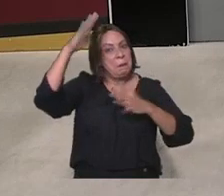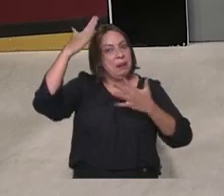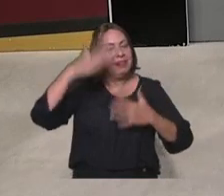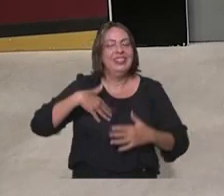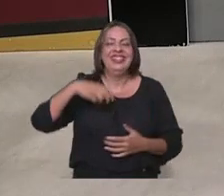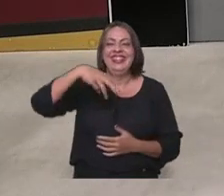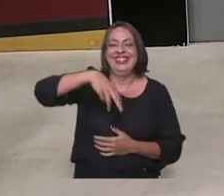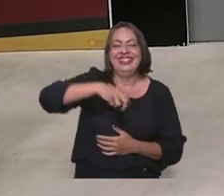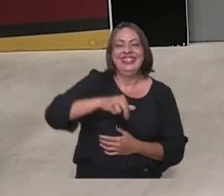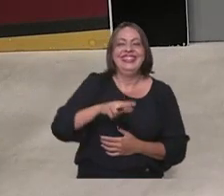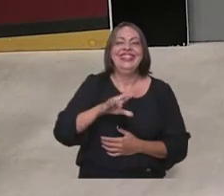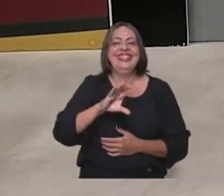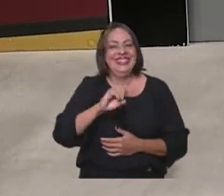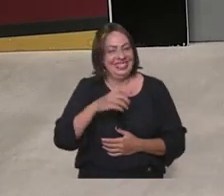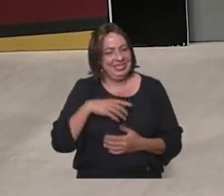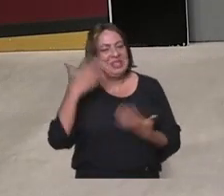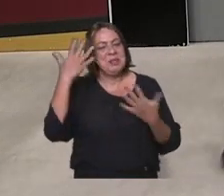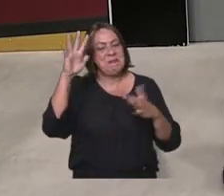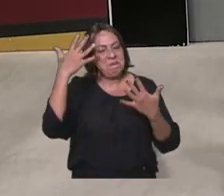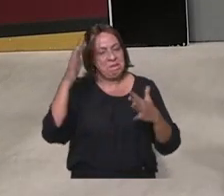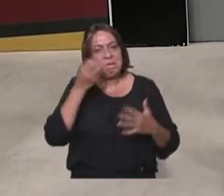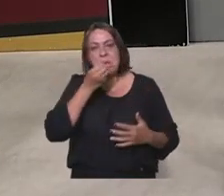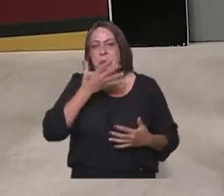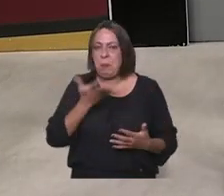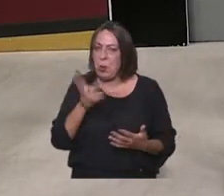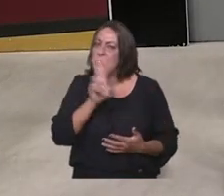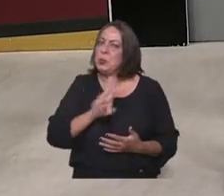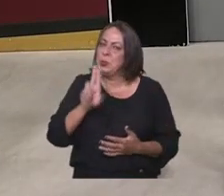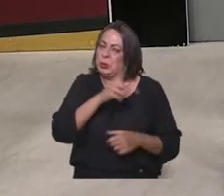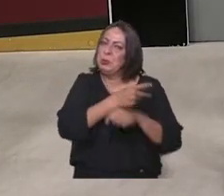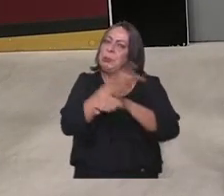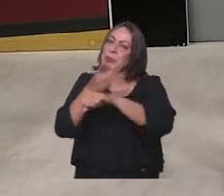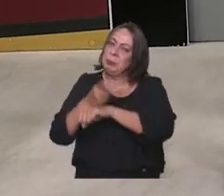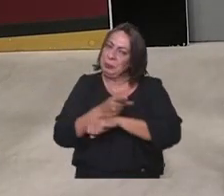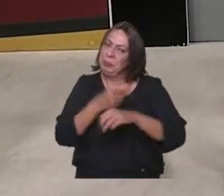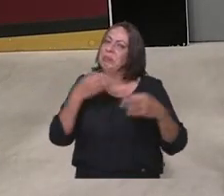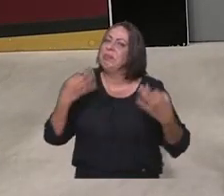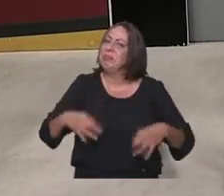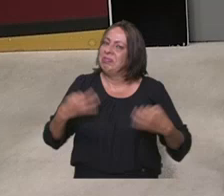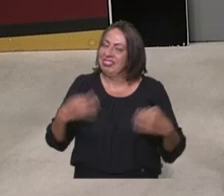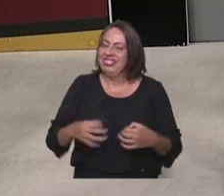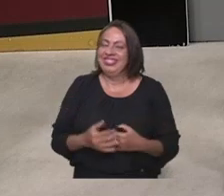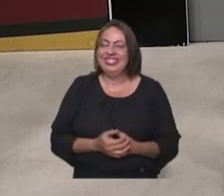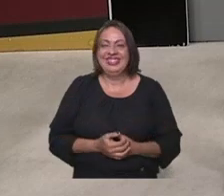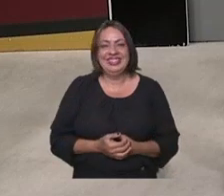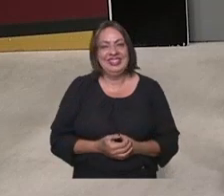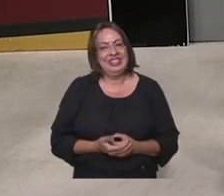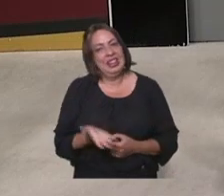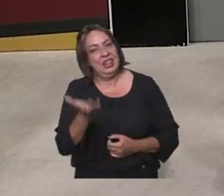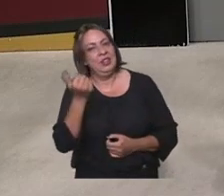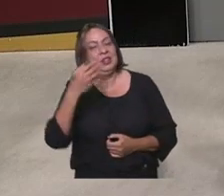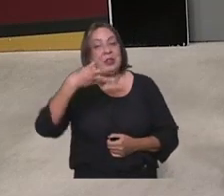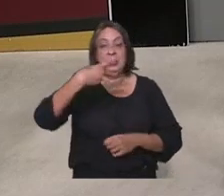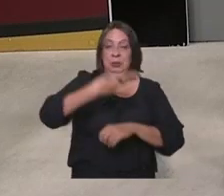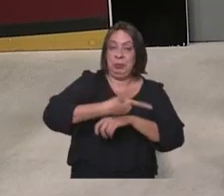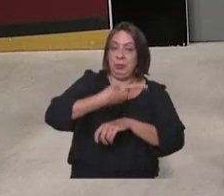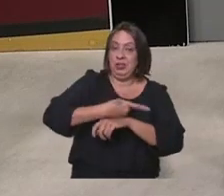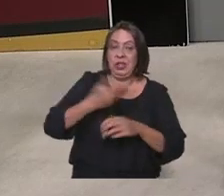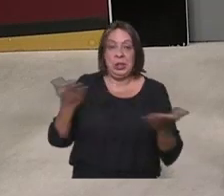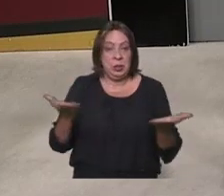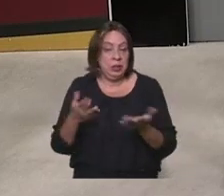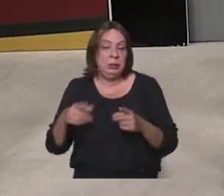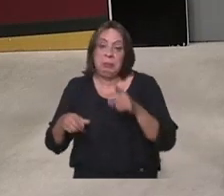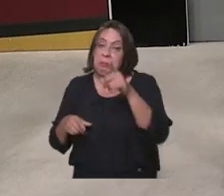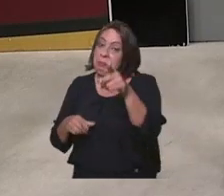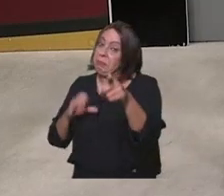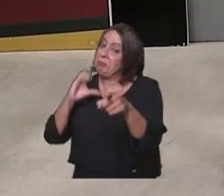Márcio! Márcio, parabéns! E eu faço bom uso do seu prêmio. Com certeza. Vamos agora para o nosso quarto prêmio de hoje. Quem sabe não é